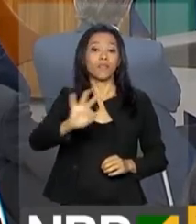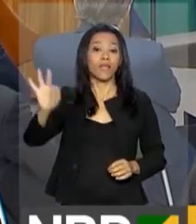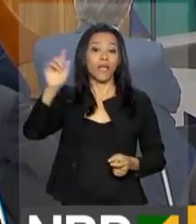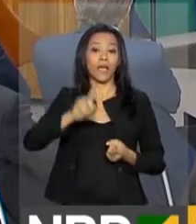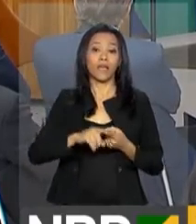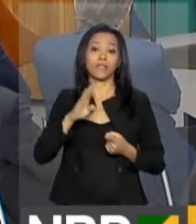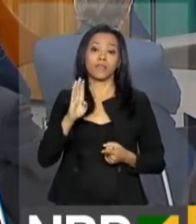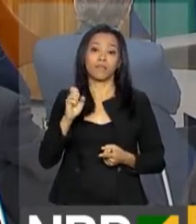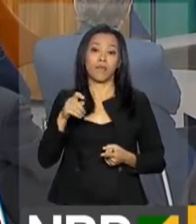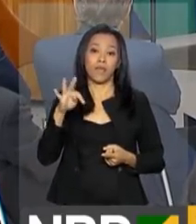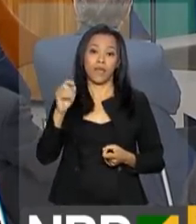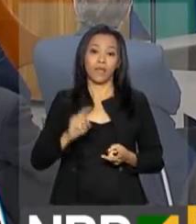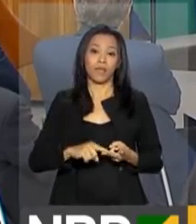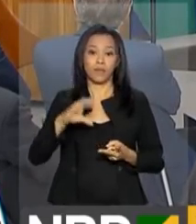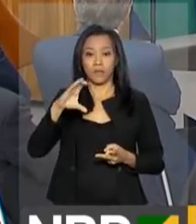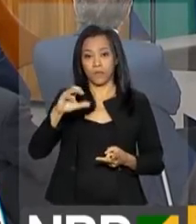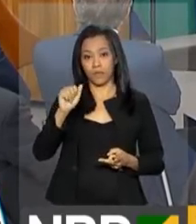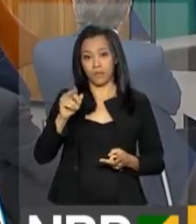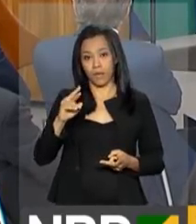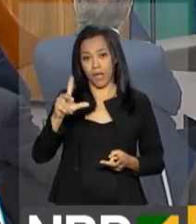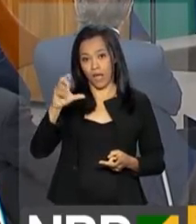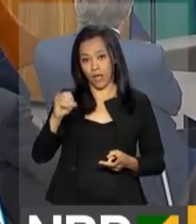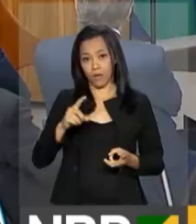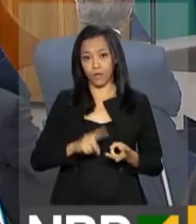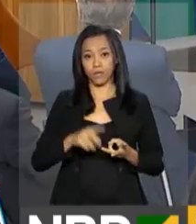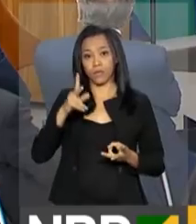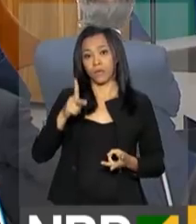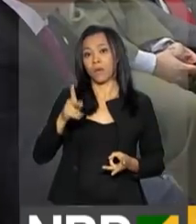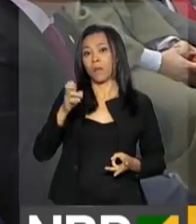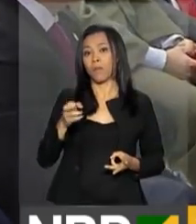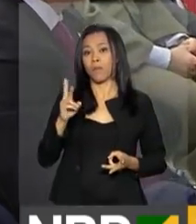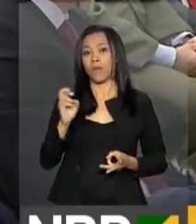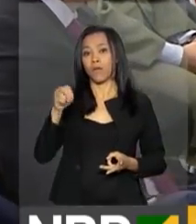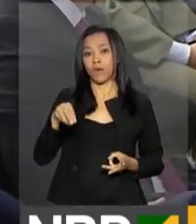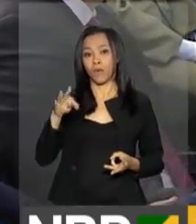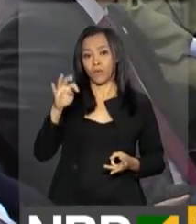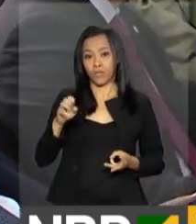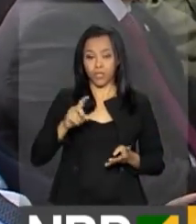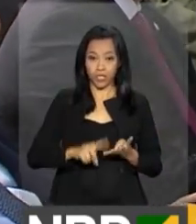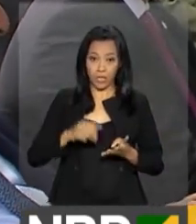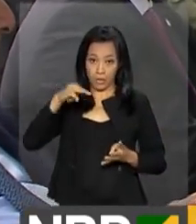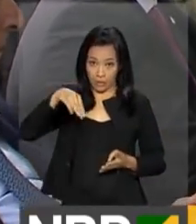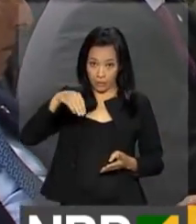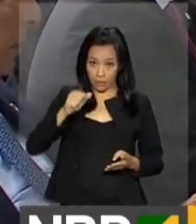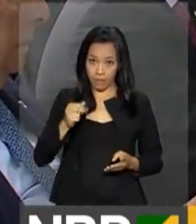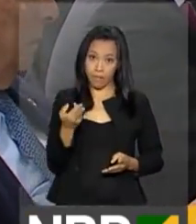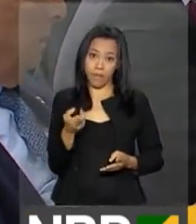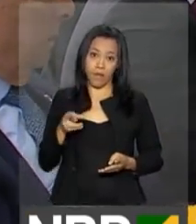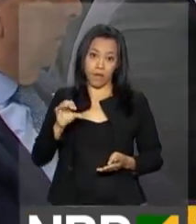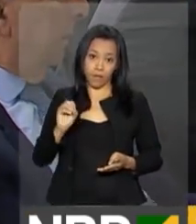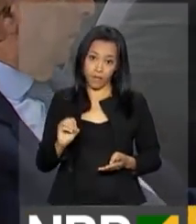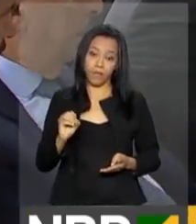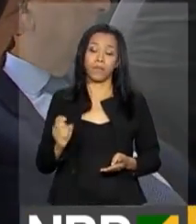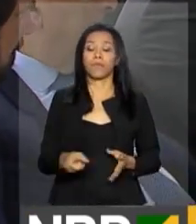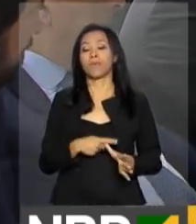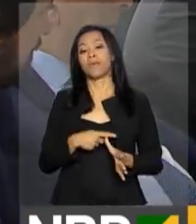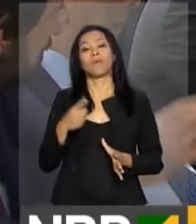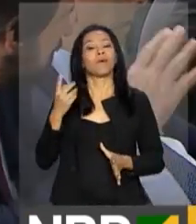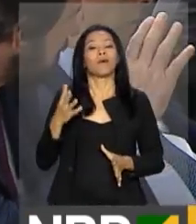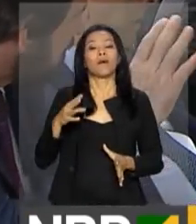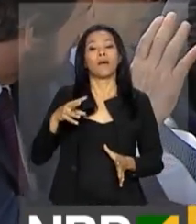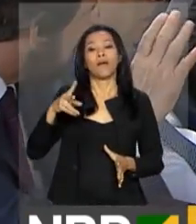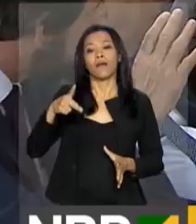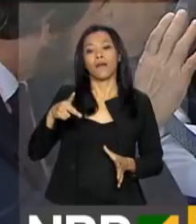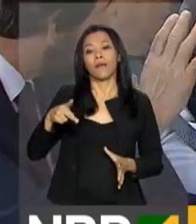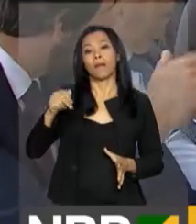carlos melles narciso peronti mauro pereira nilton capixaba para o país andino paulo